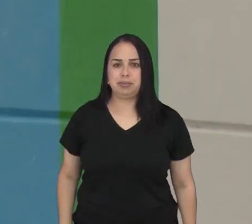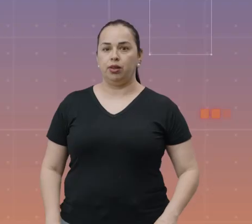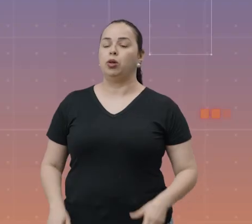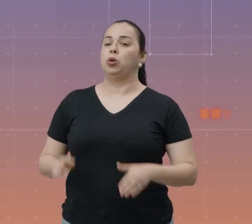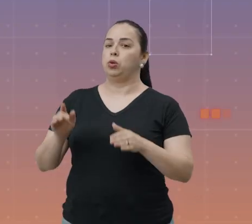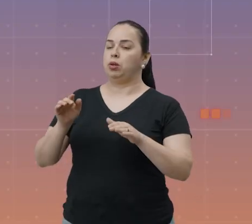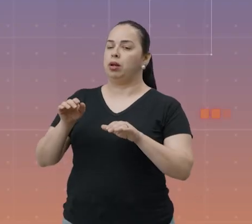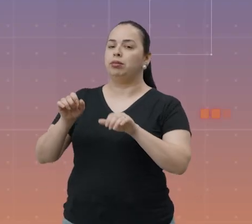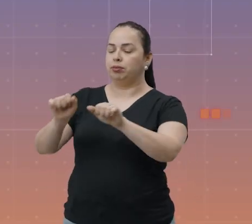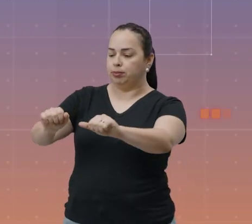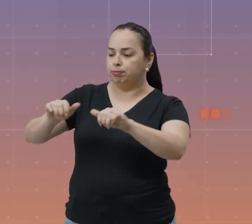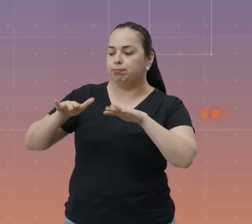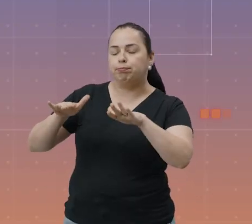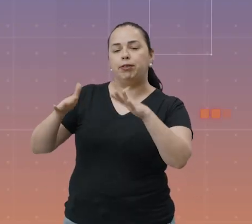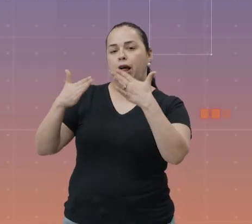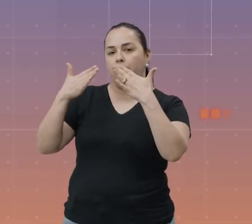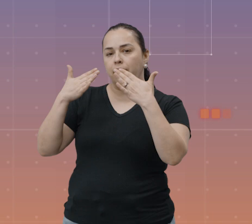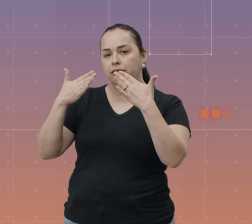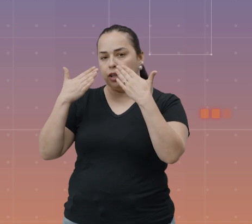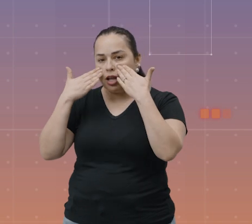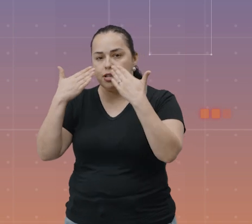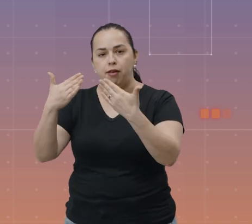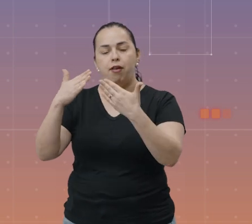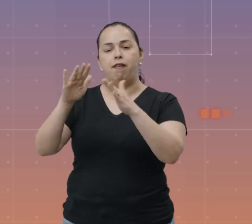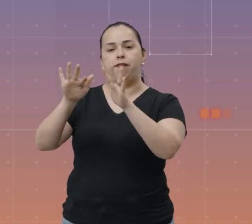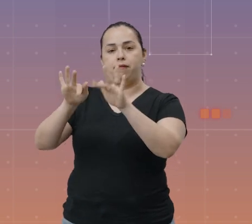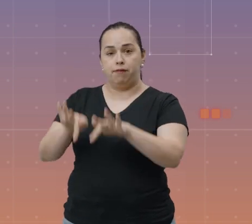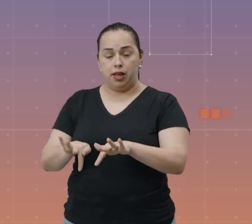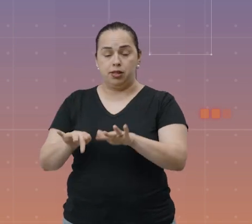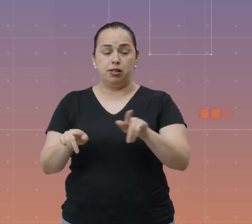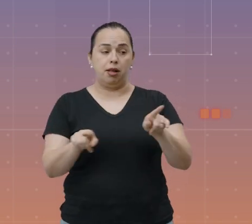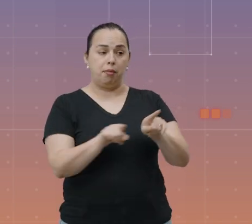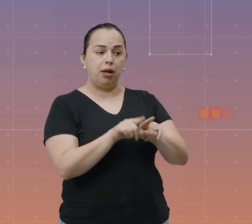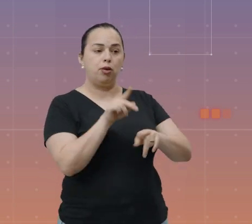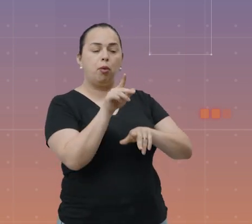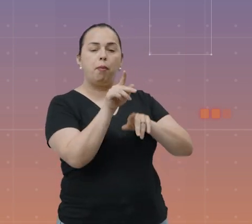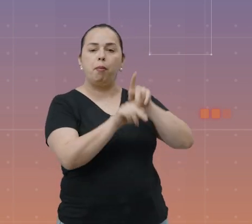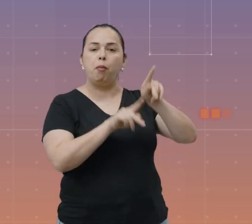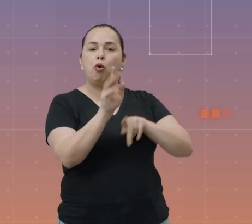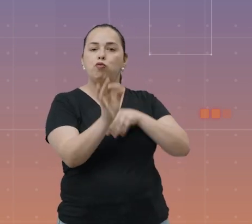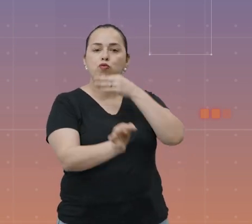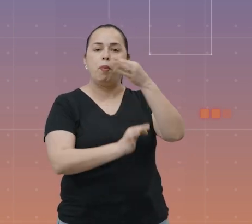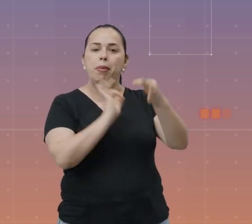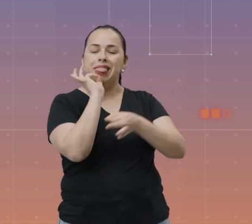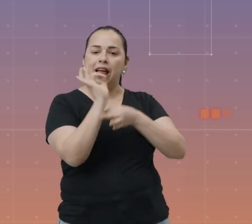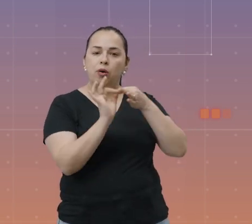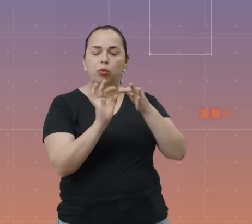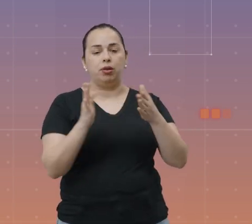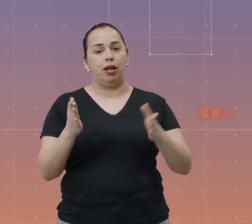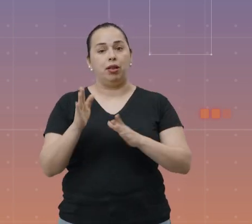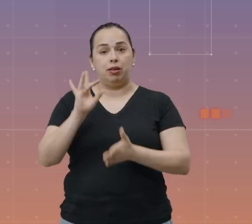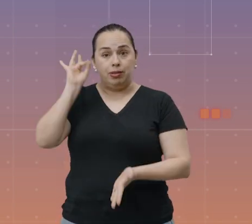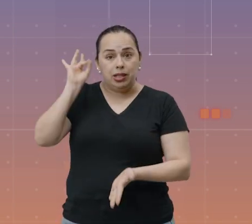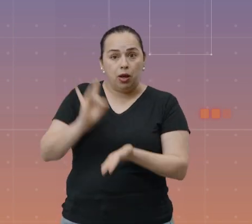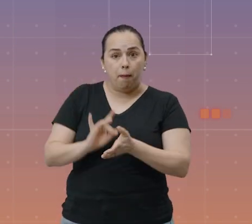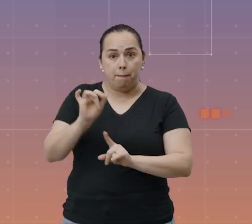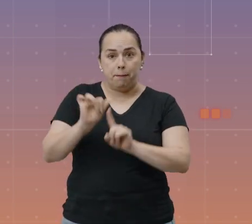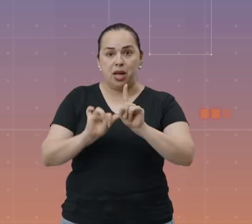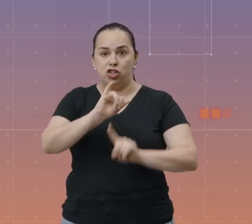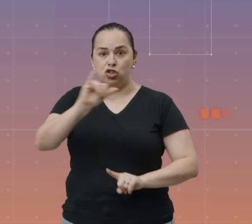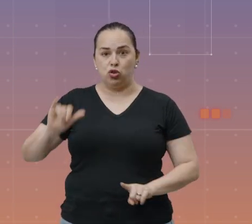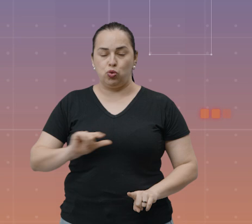fiscalização. E depois de todo esse processo de audiências e consultas populares, foi confirmado em julho